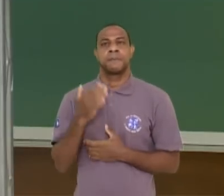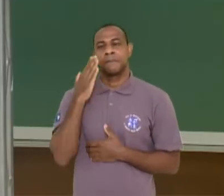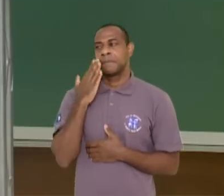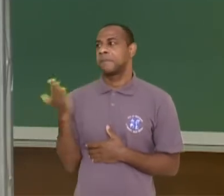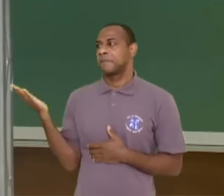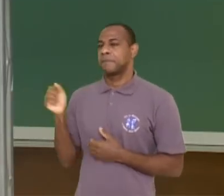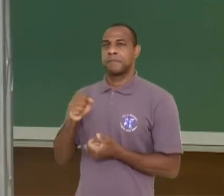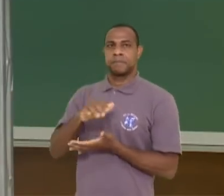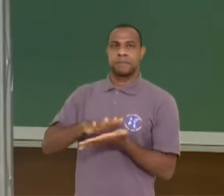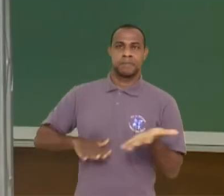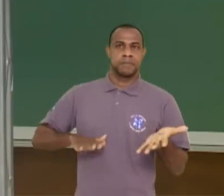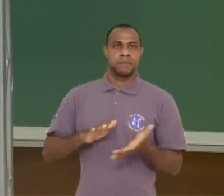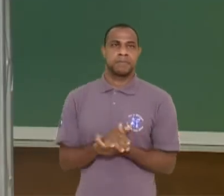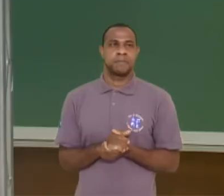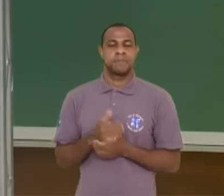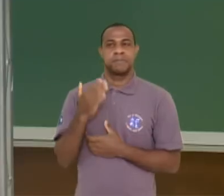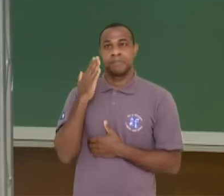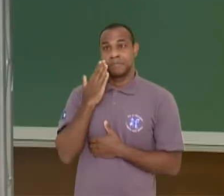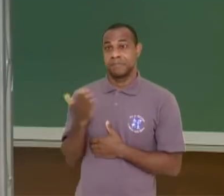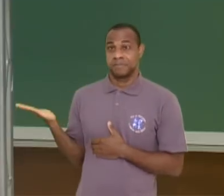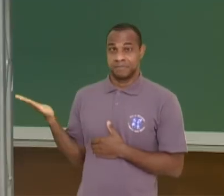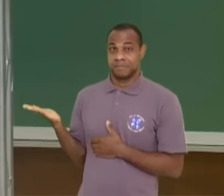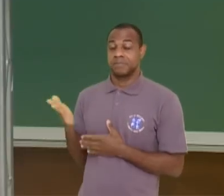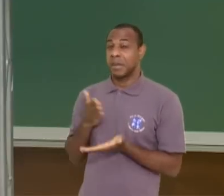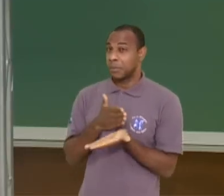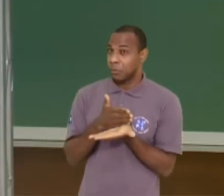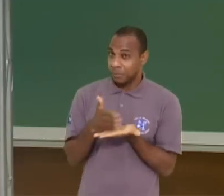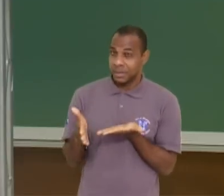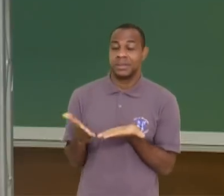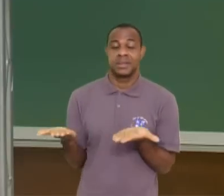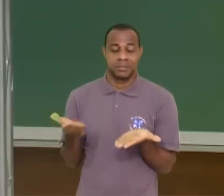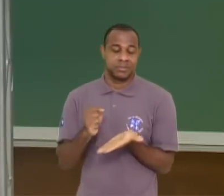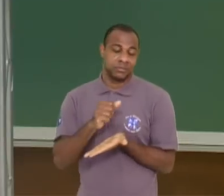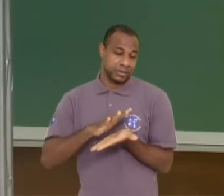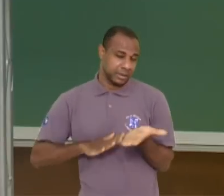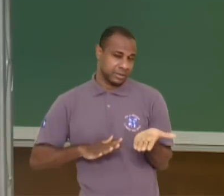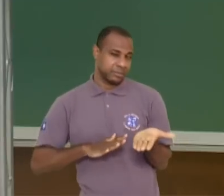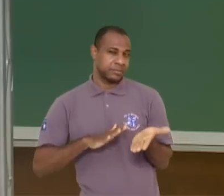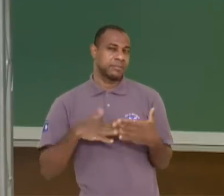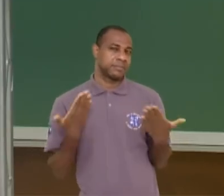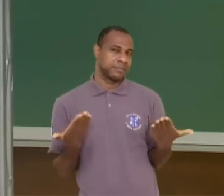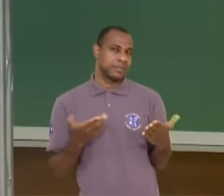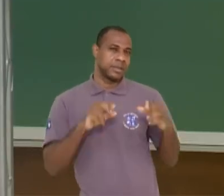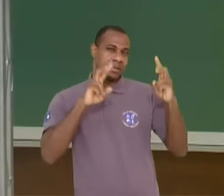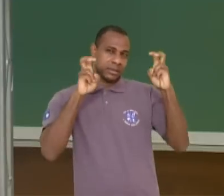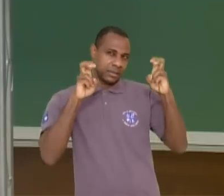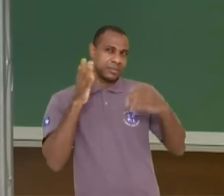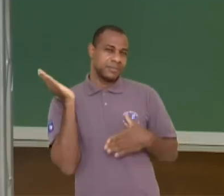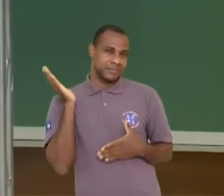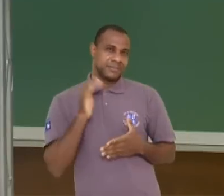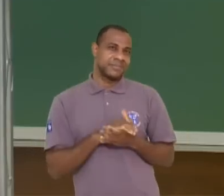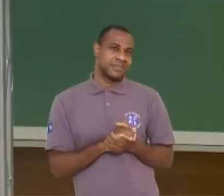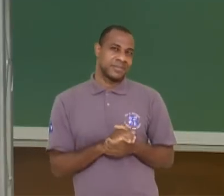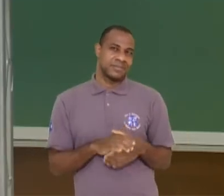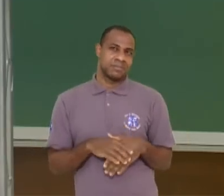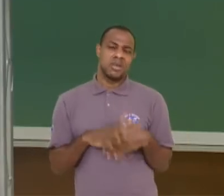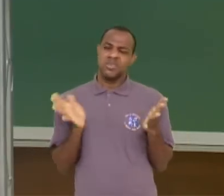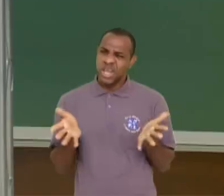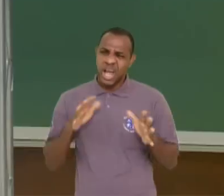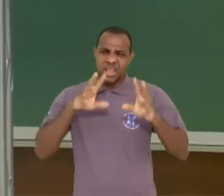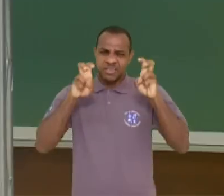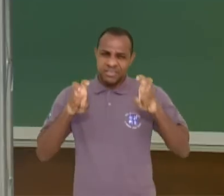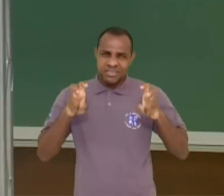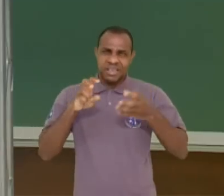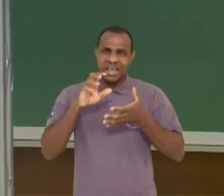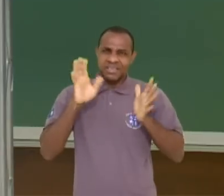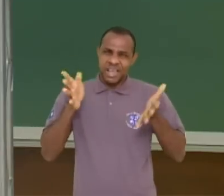então? Olha aí, temos uma atividade para início da aula, então nem tratamos o tema, mas já temos uma atividade. Qual que é essa atividade? Acredito